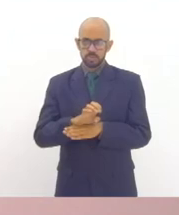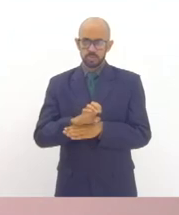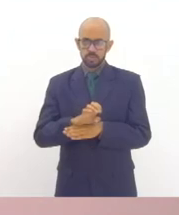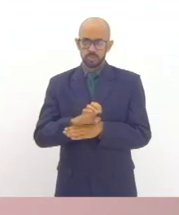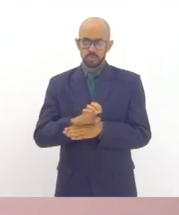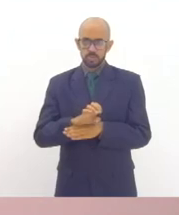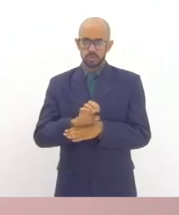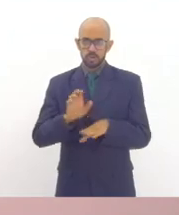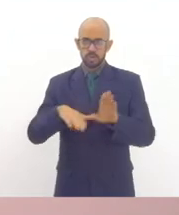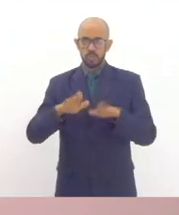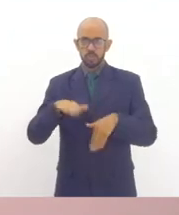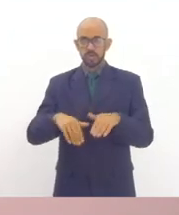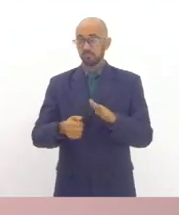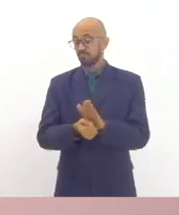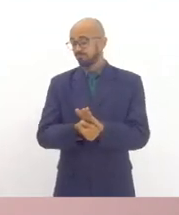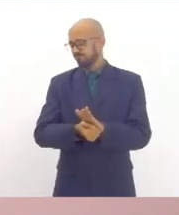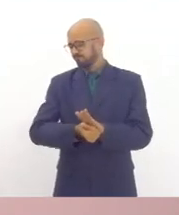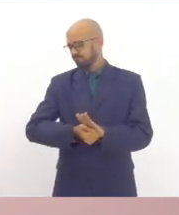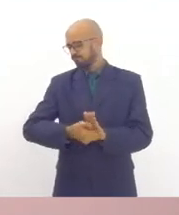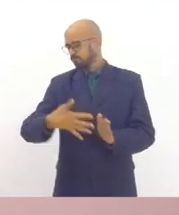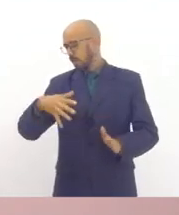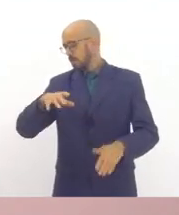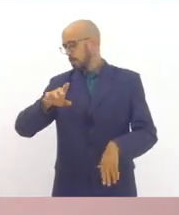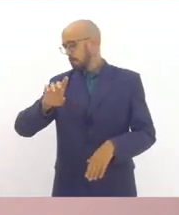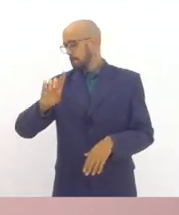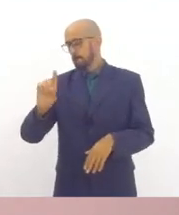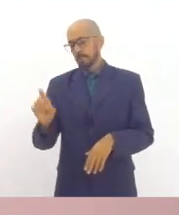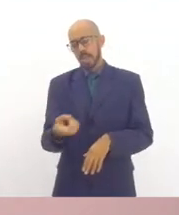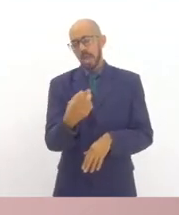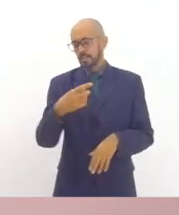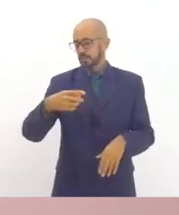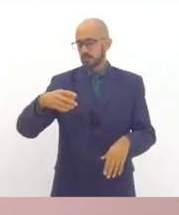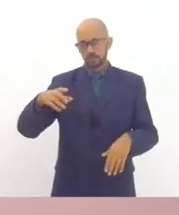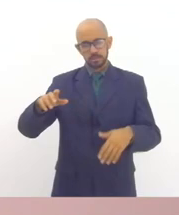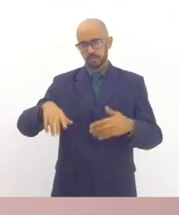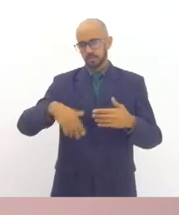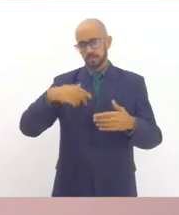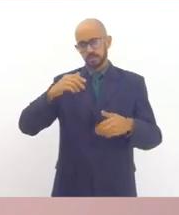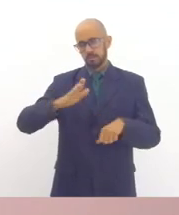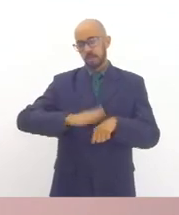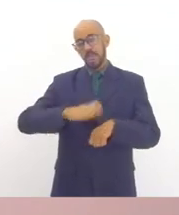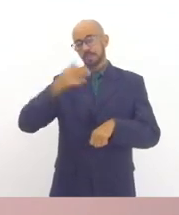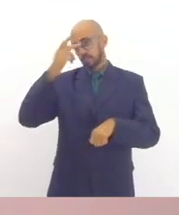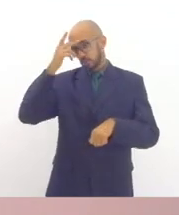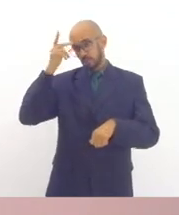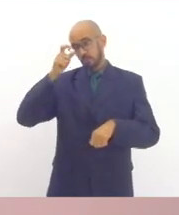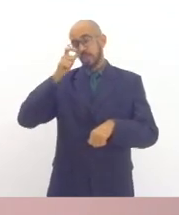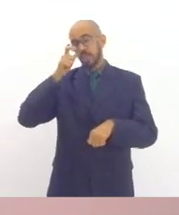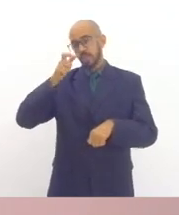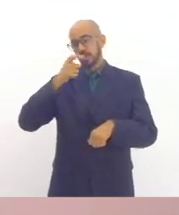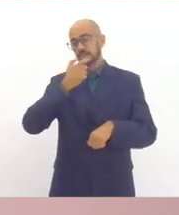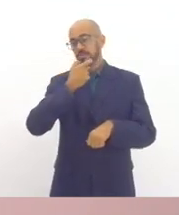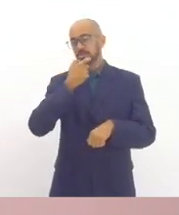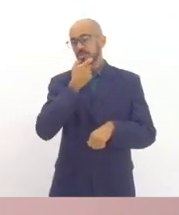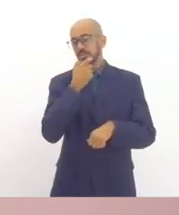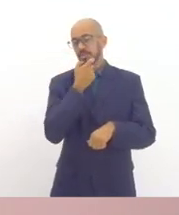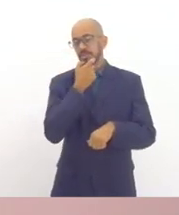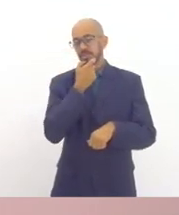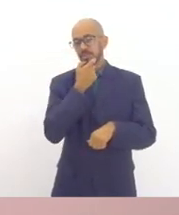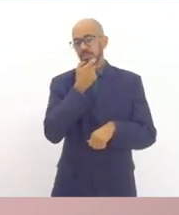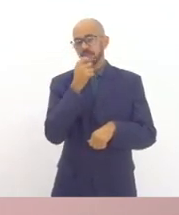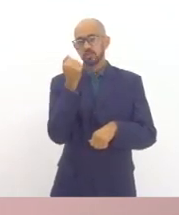talvez até milhares, talvez até mais do que o número de inglês, de gente que fez uma licenciatura de